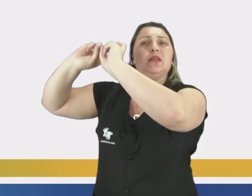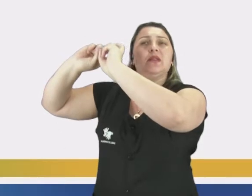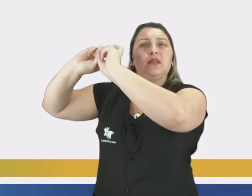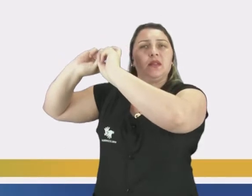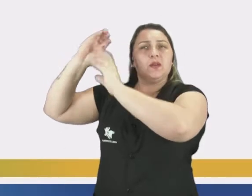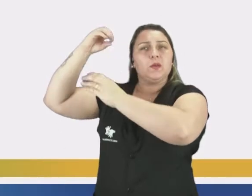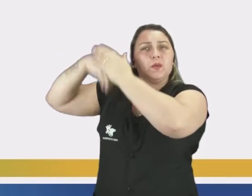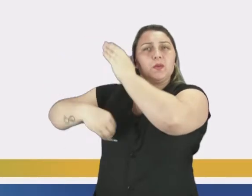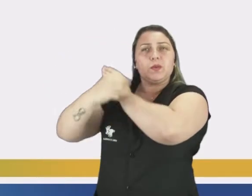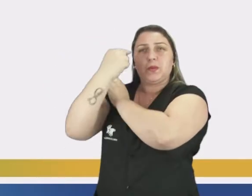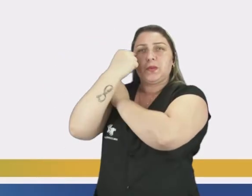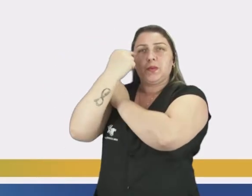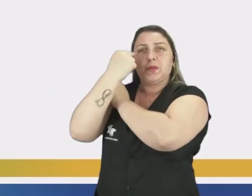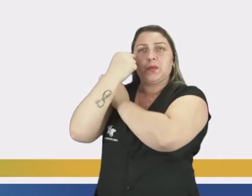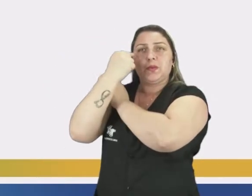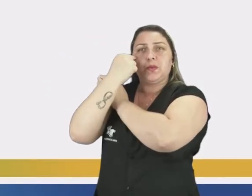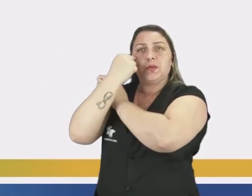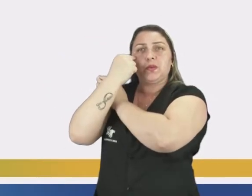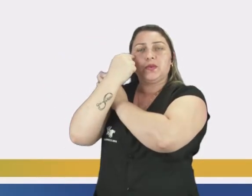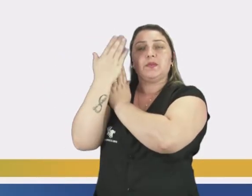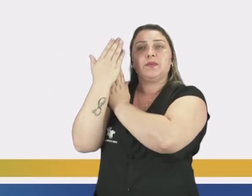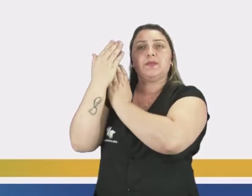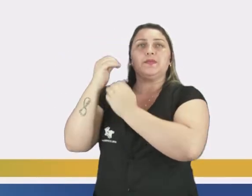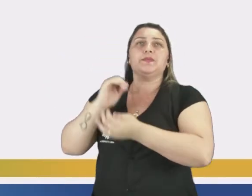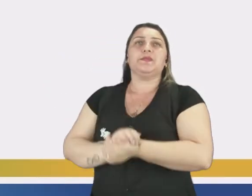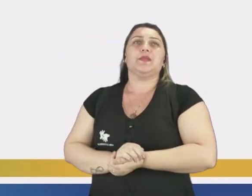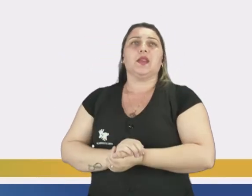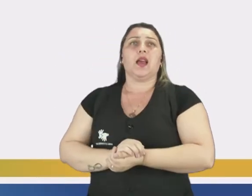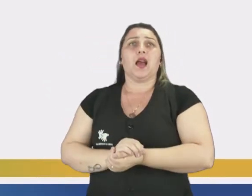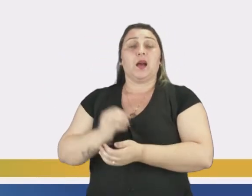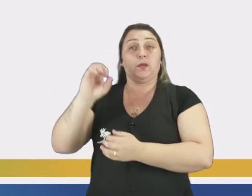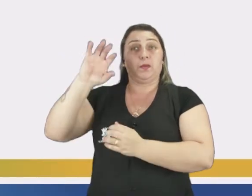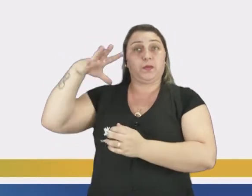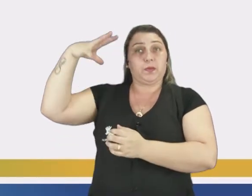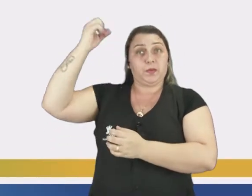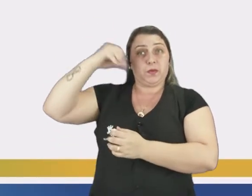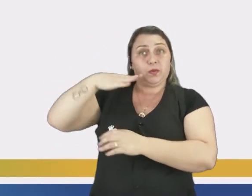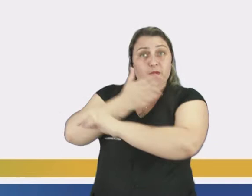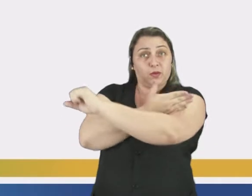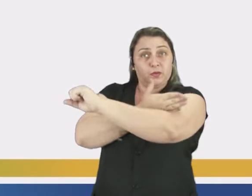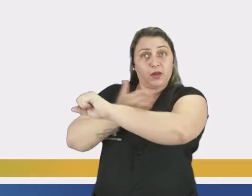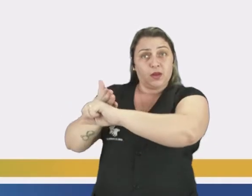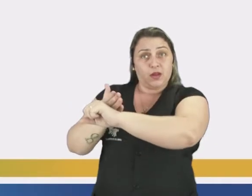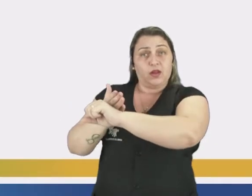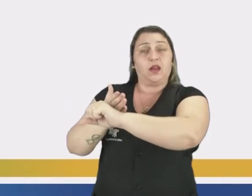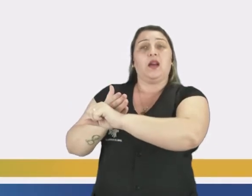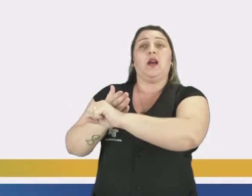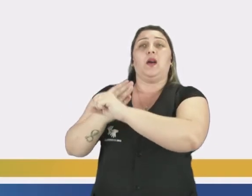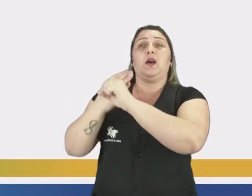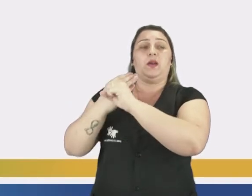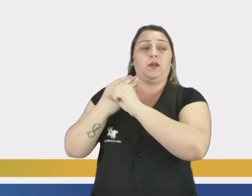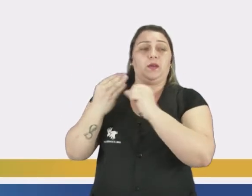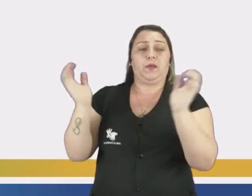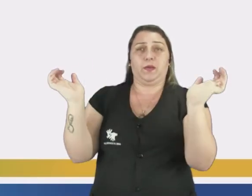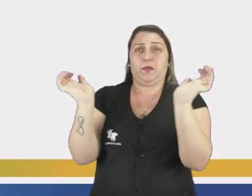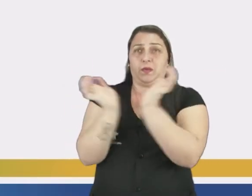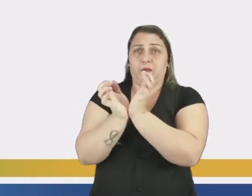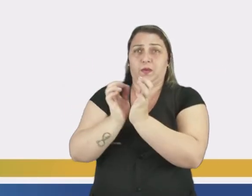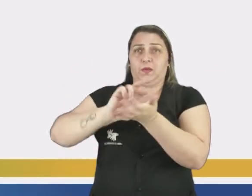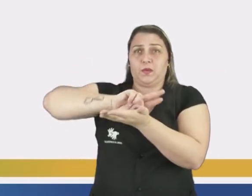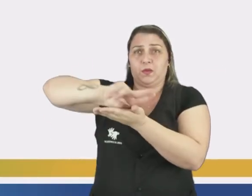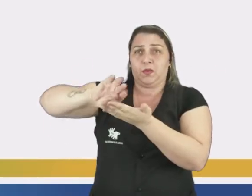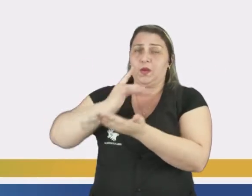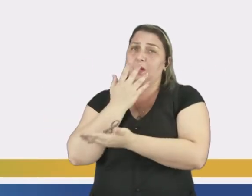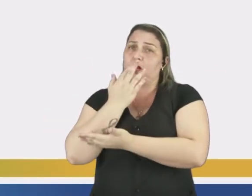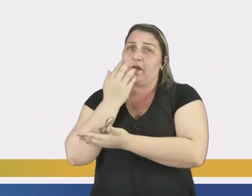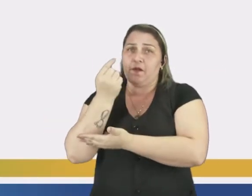dos nossos olhos, a porta de entrada aí. Como a luz branca é uma composição de todas as outras cores, quando iluminamos o objeto com